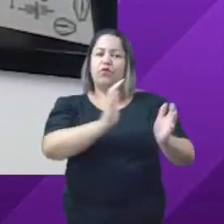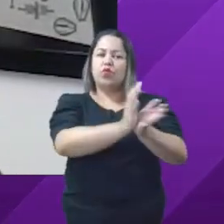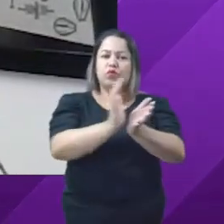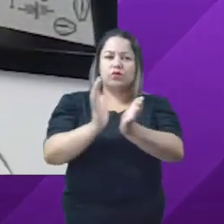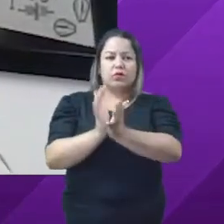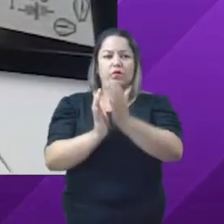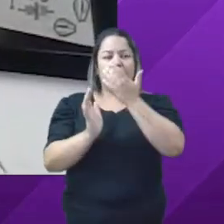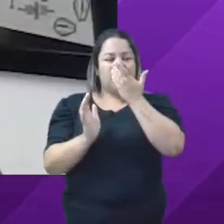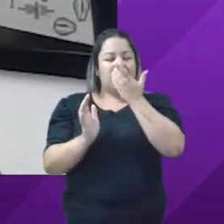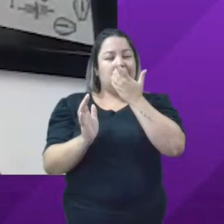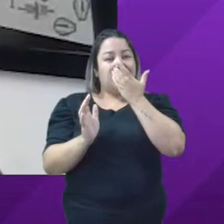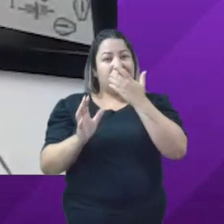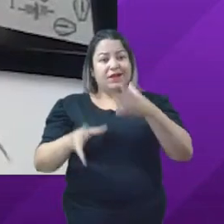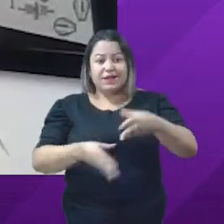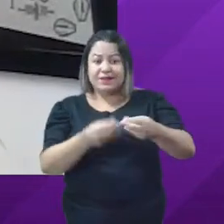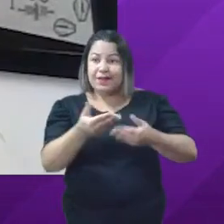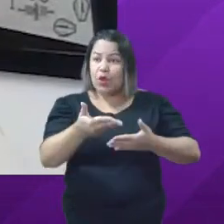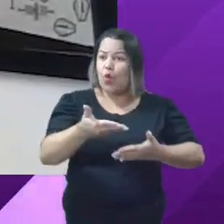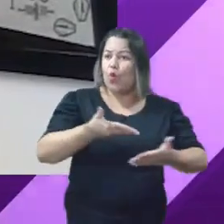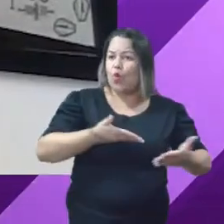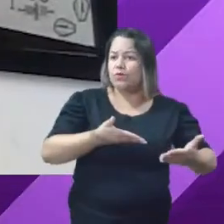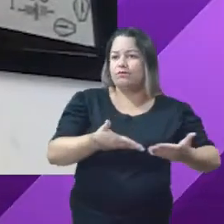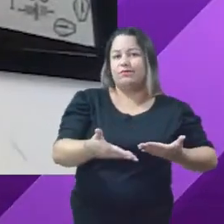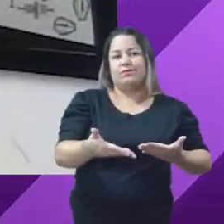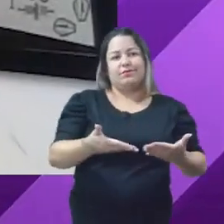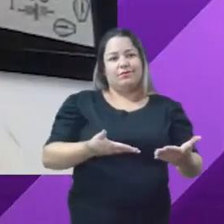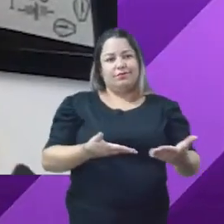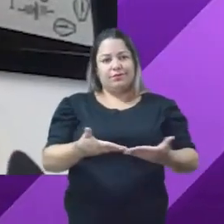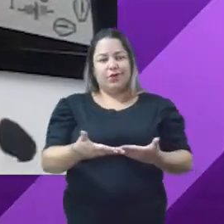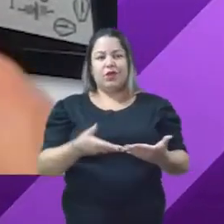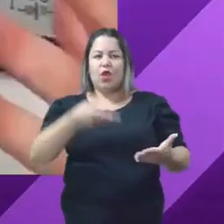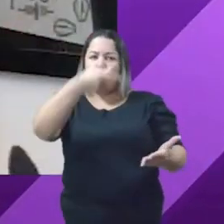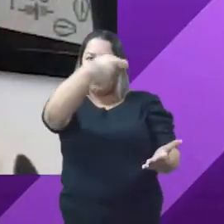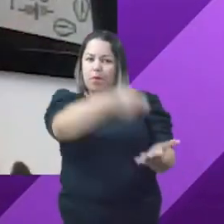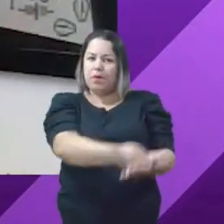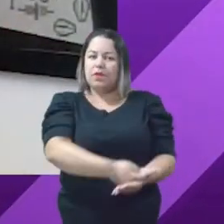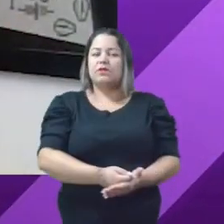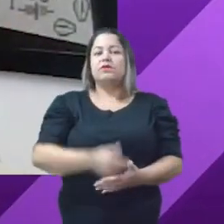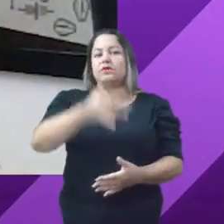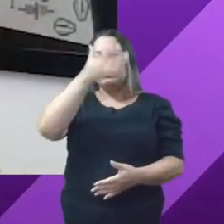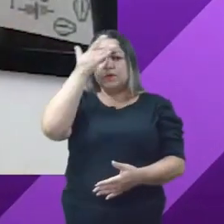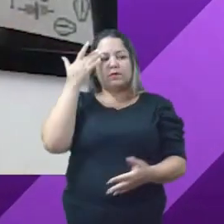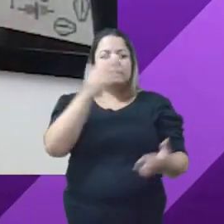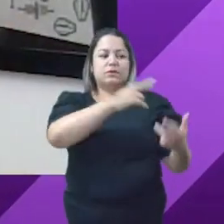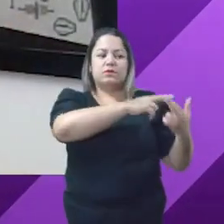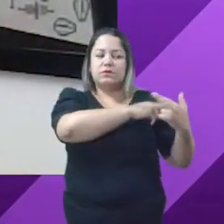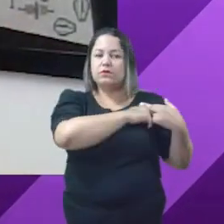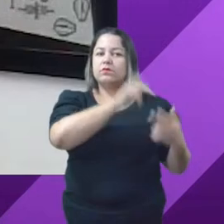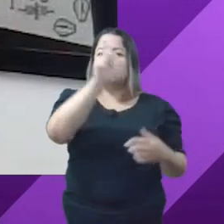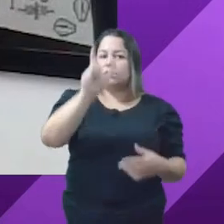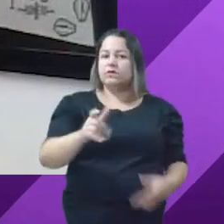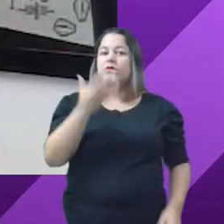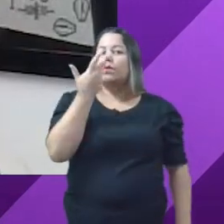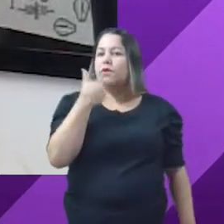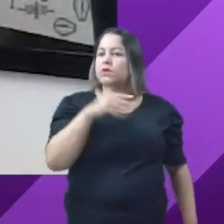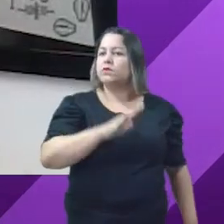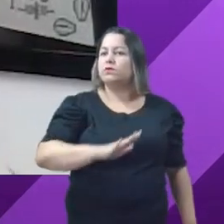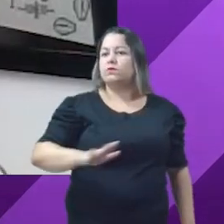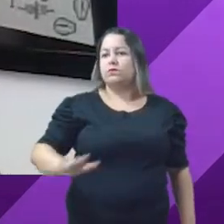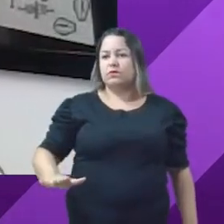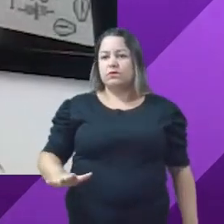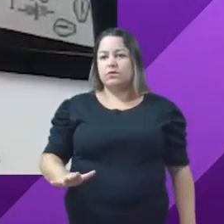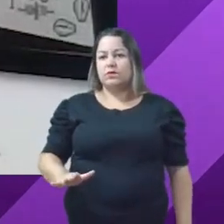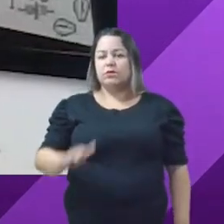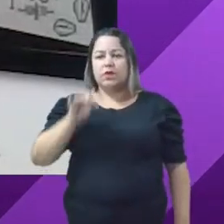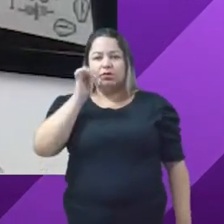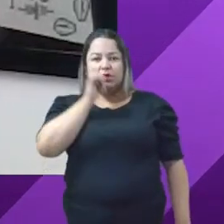têm sido socializados. Então, isso é um dever das pessoas responsáveis por essa criança, mas não que não recaia sobre